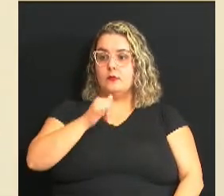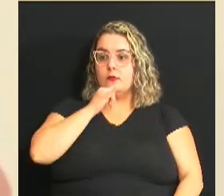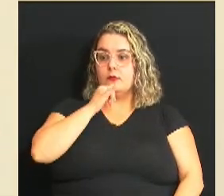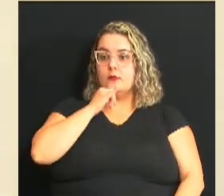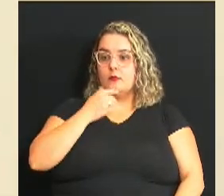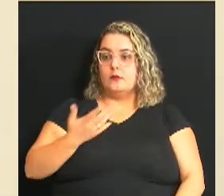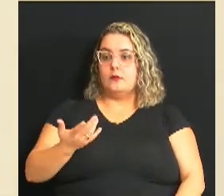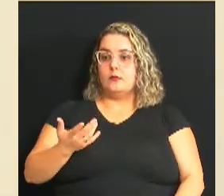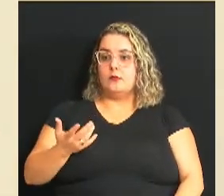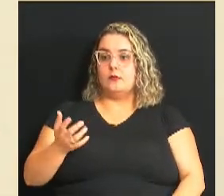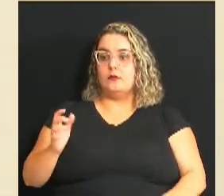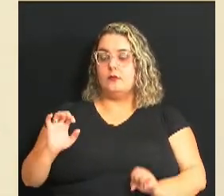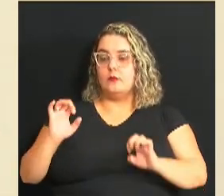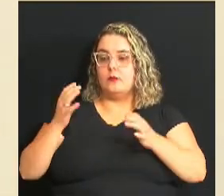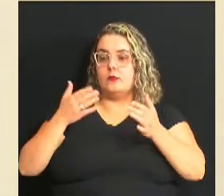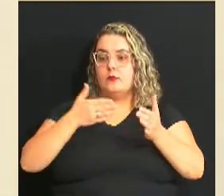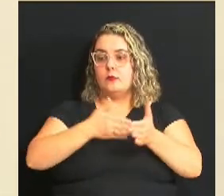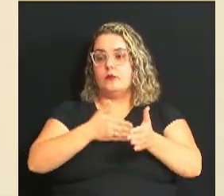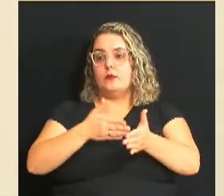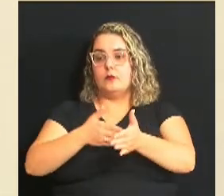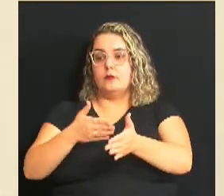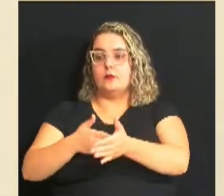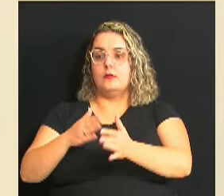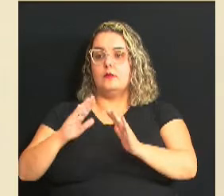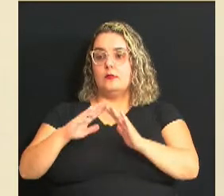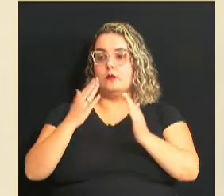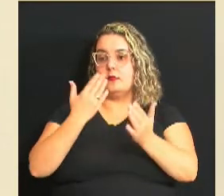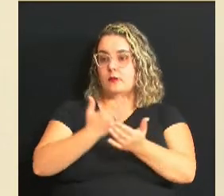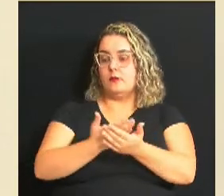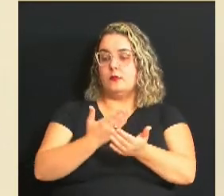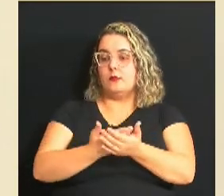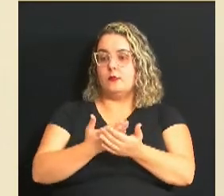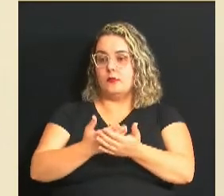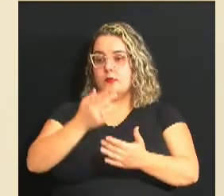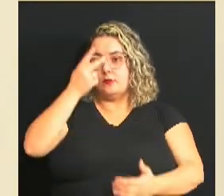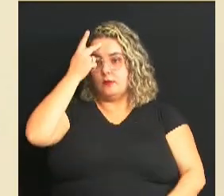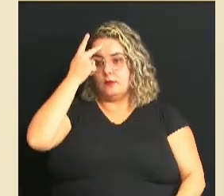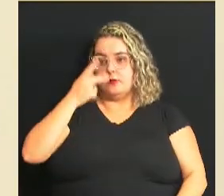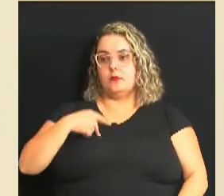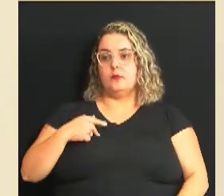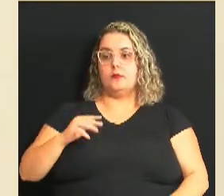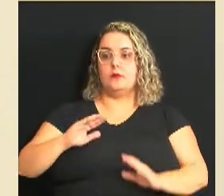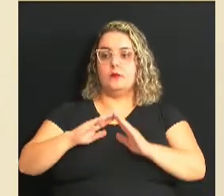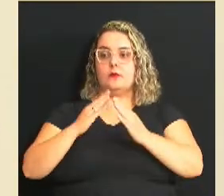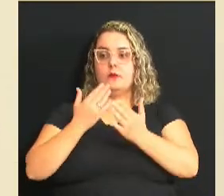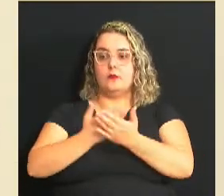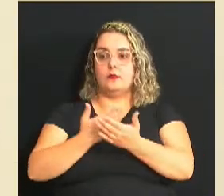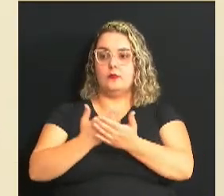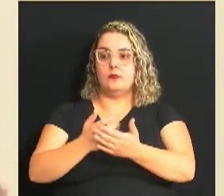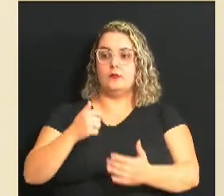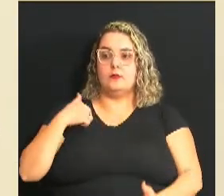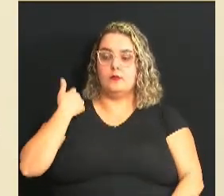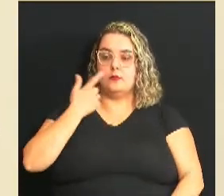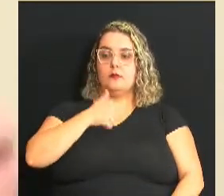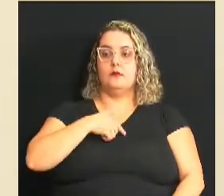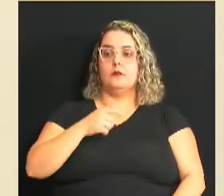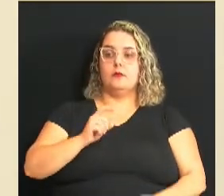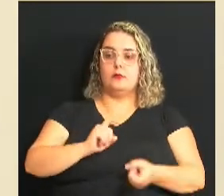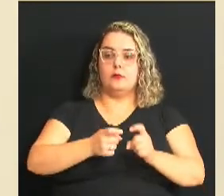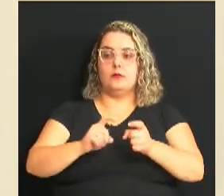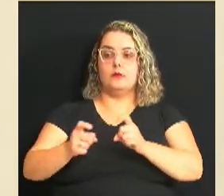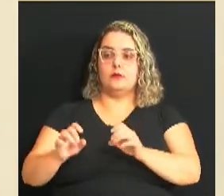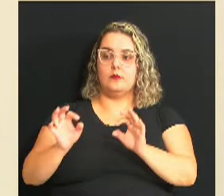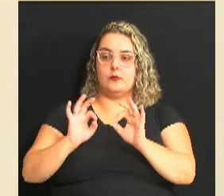muito restritos à escola, a própria escola, a própria unidade, ou as nossas reuniões, mas nada que